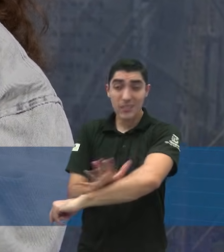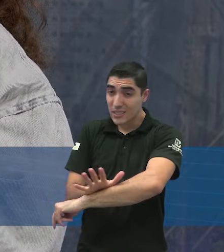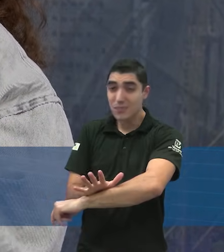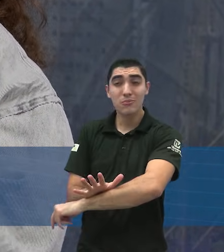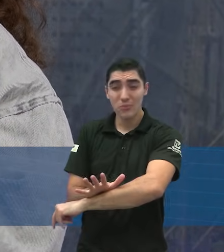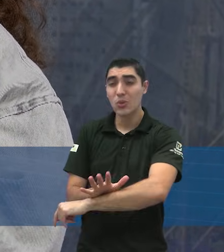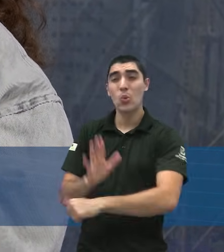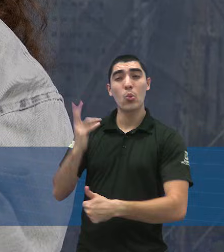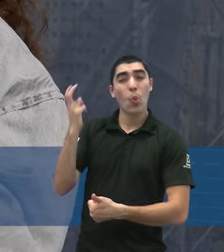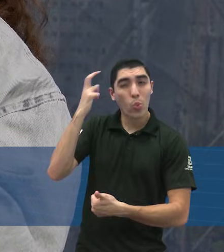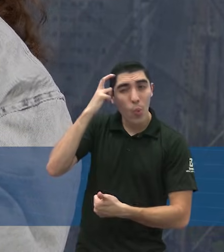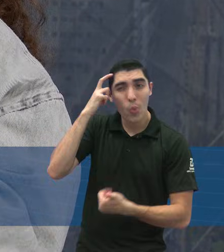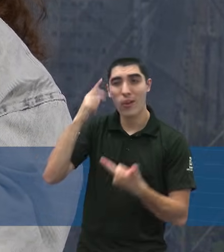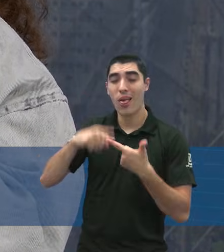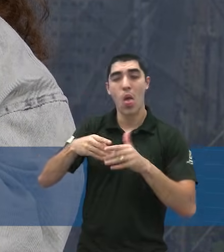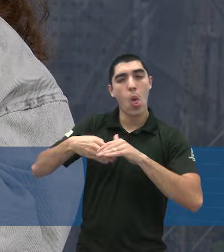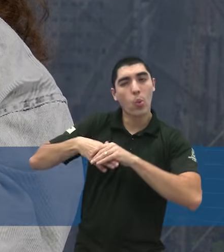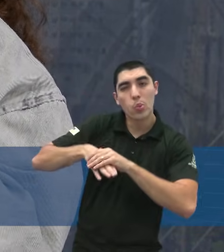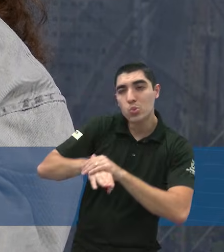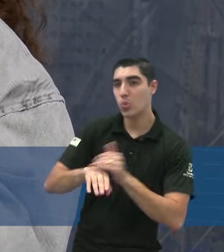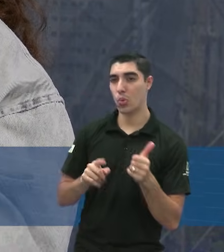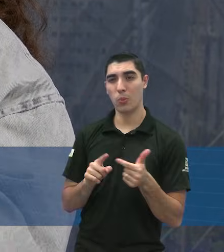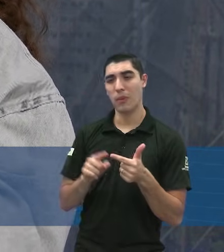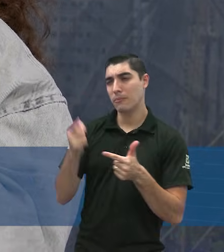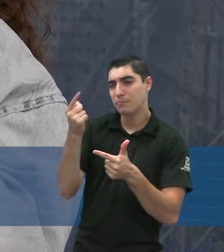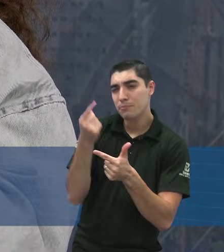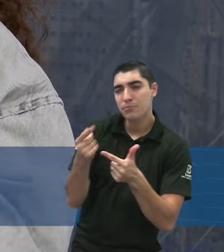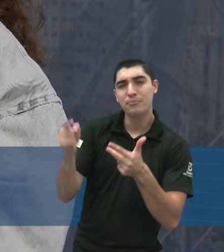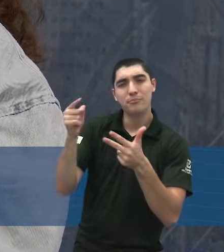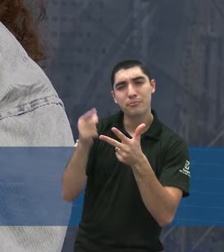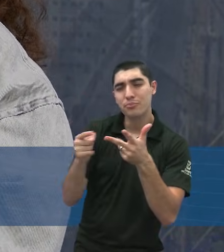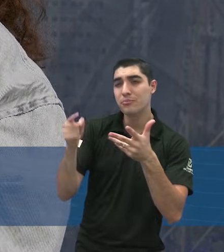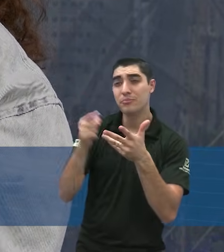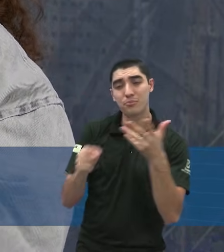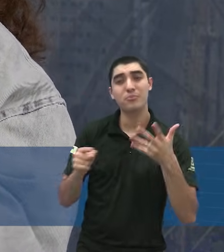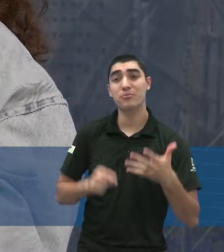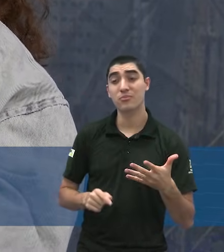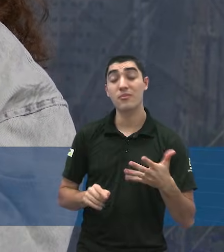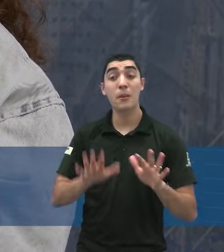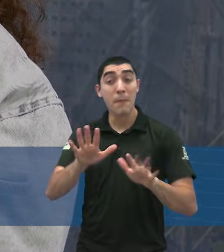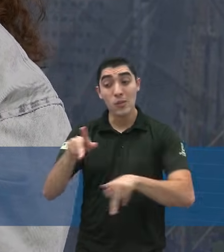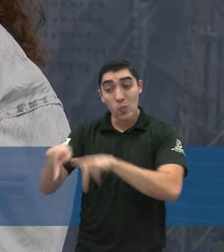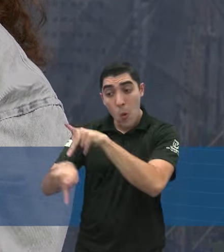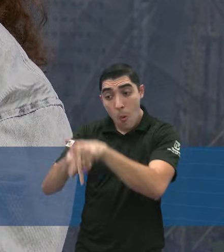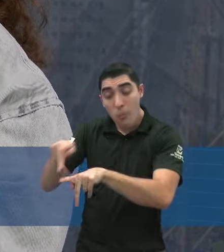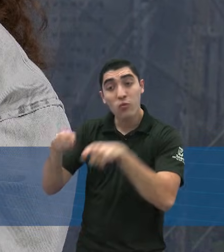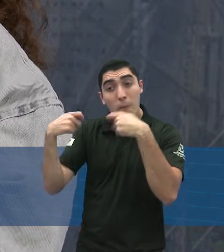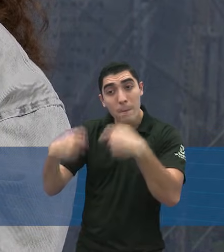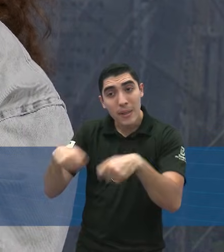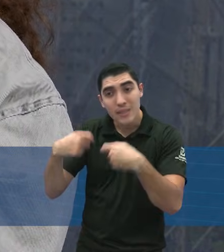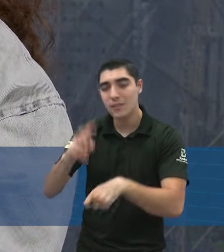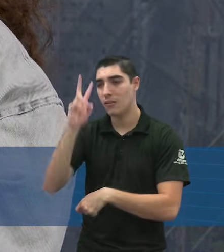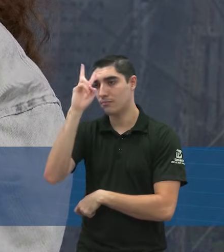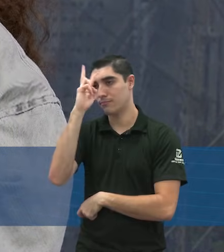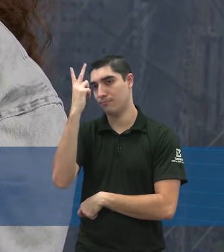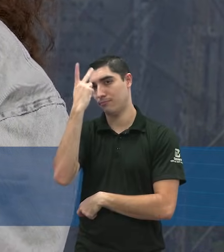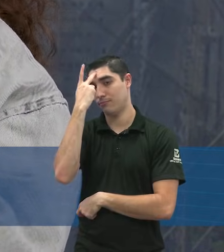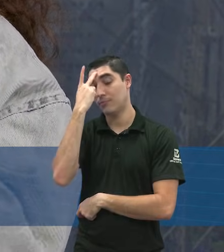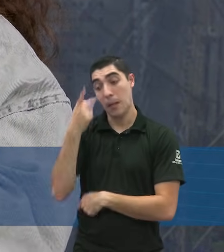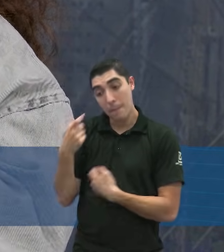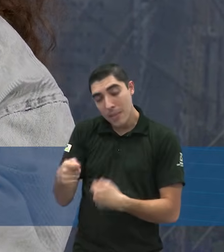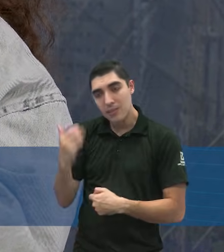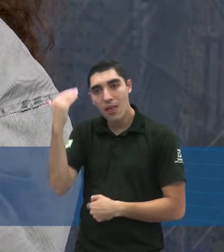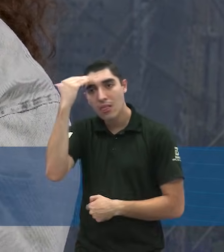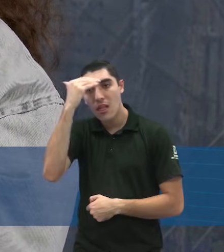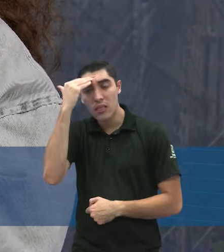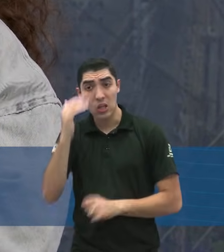colocou a gente nesse lugar, mas a população precisa se reeducar também. Ela precisa se colocar nesse lugar de entender que